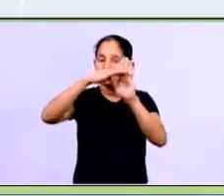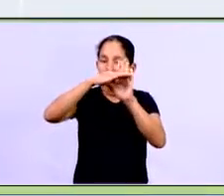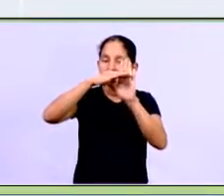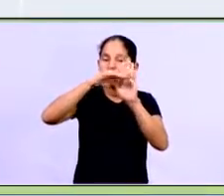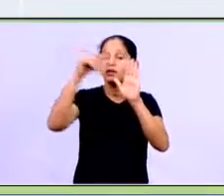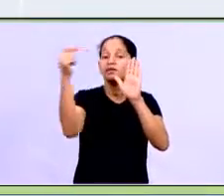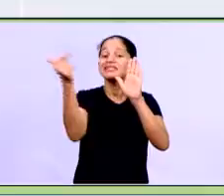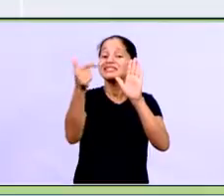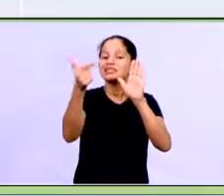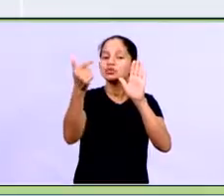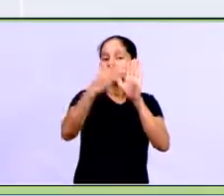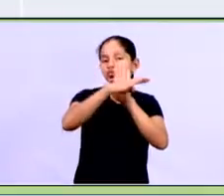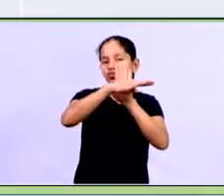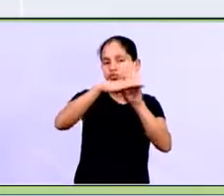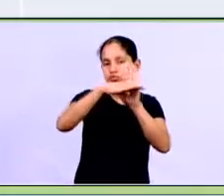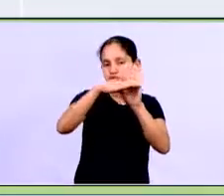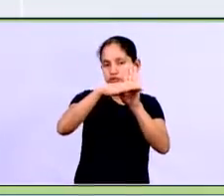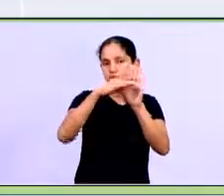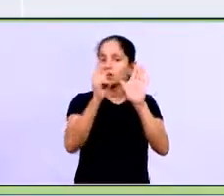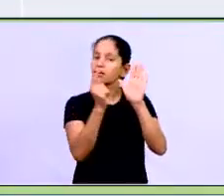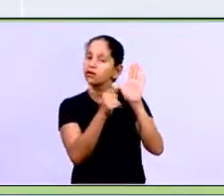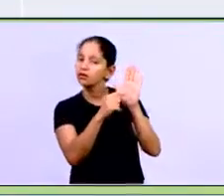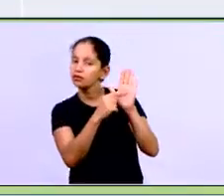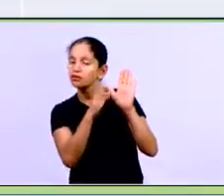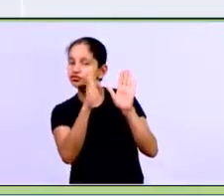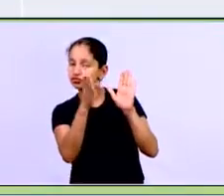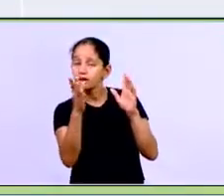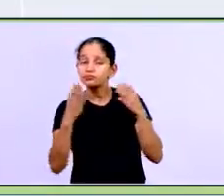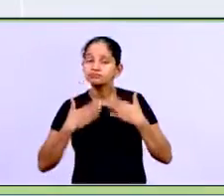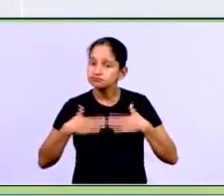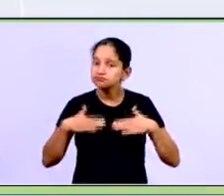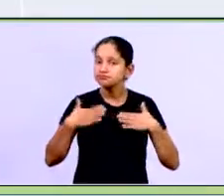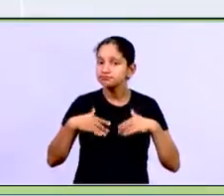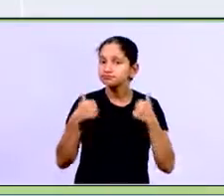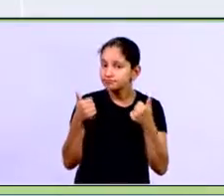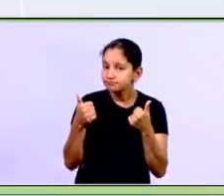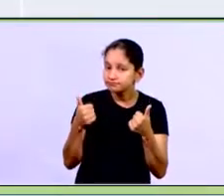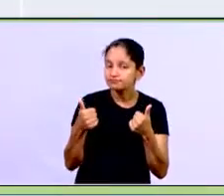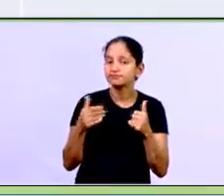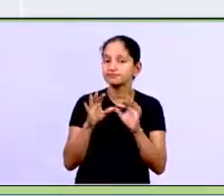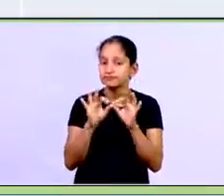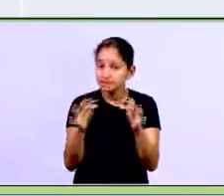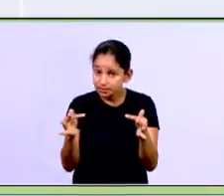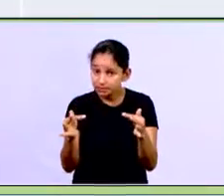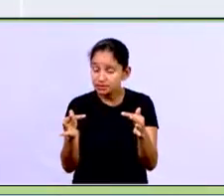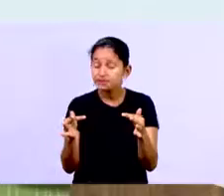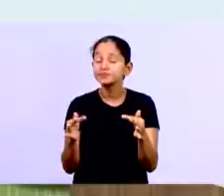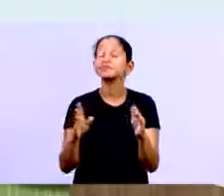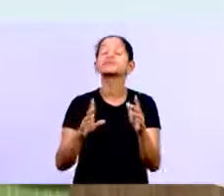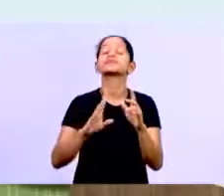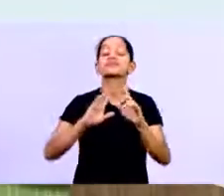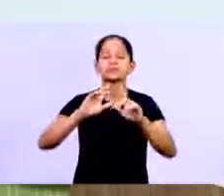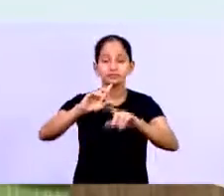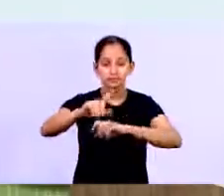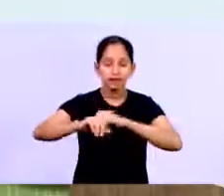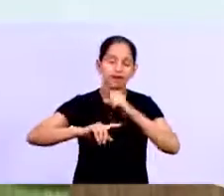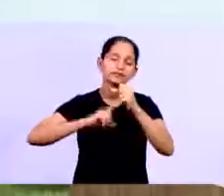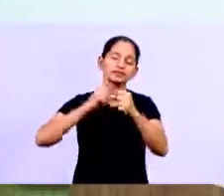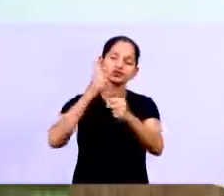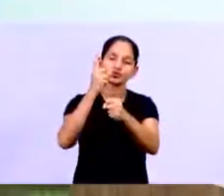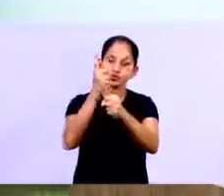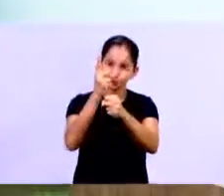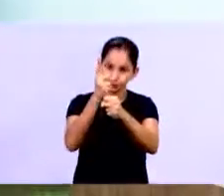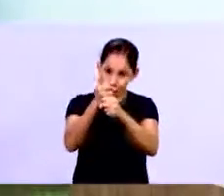R$7.500. Pronto, feito o primeiro pagamento. Tranquilo, beleza. Passou-se mais um ano, você vai realizar o